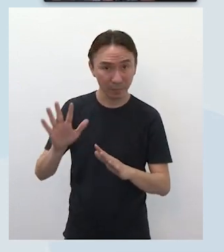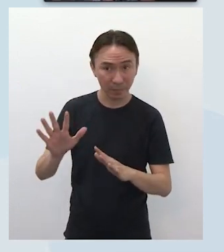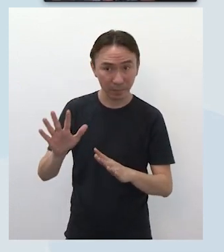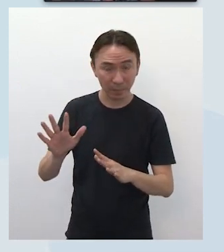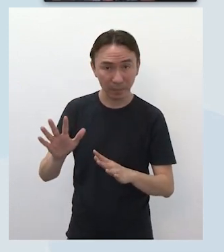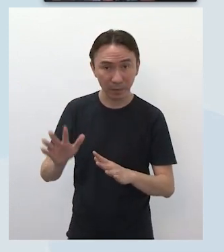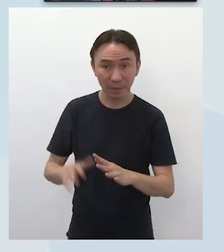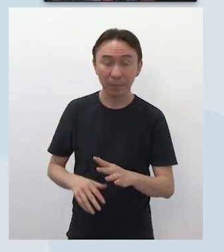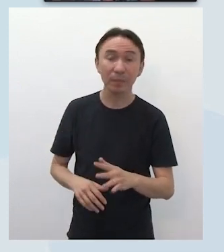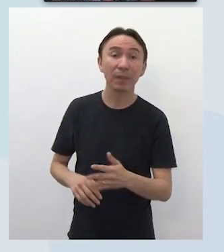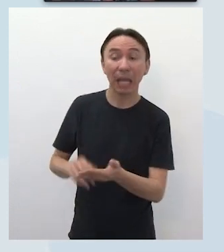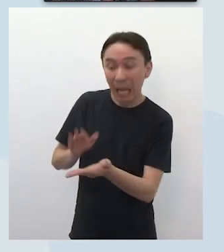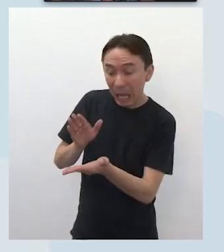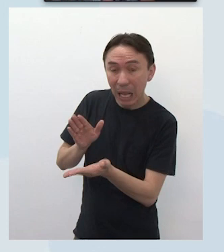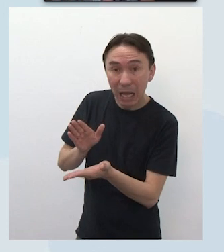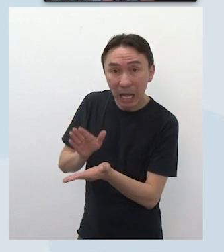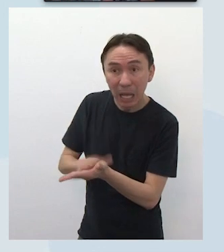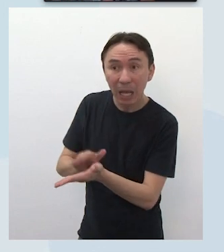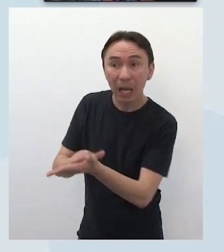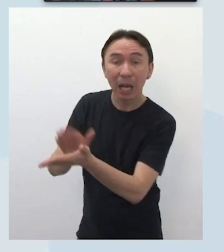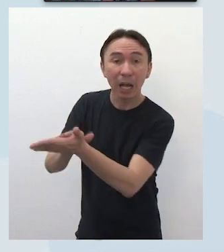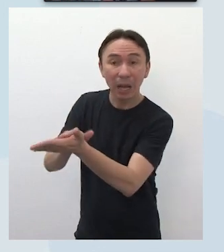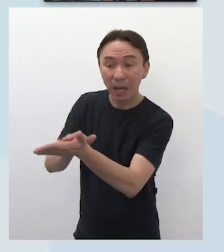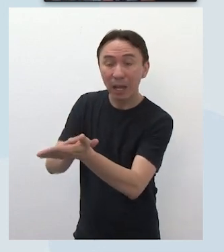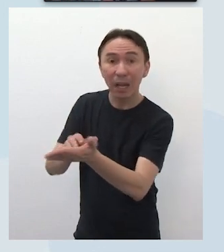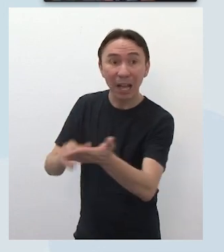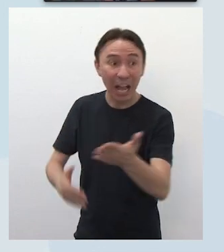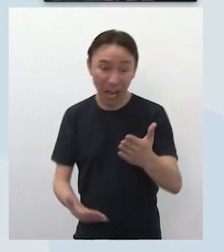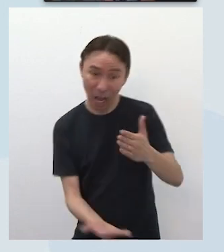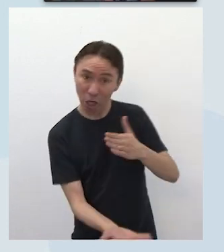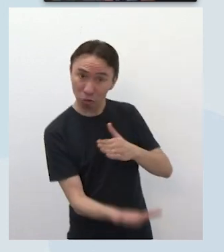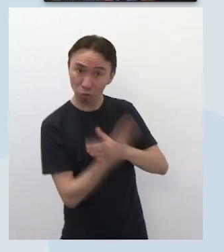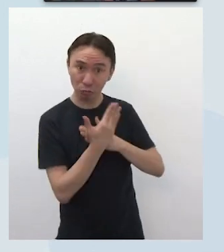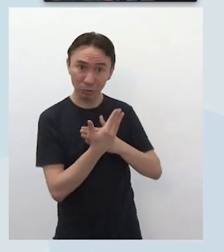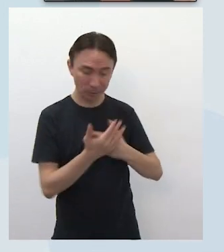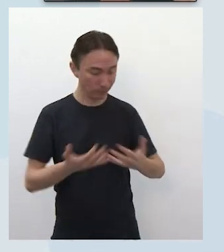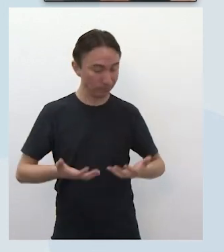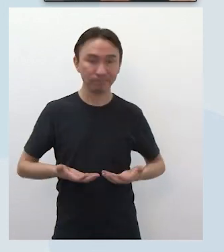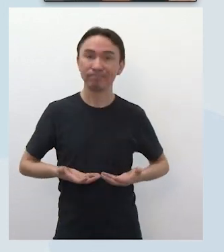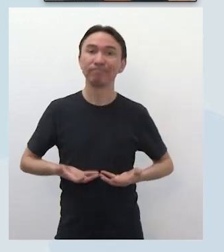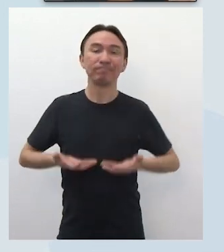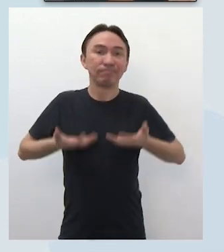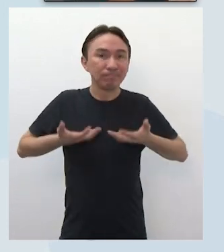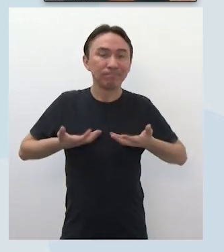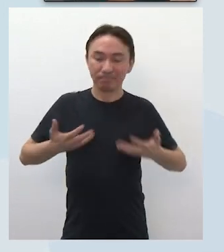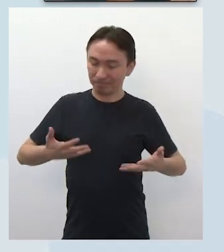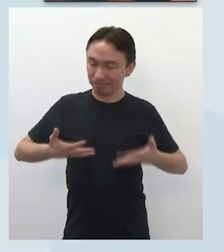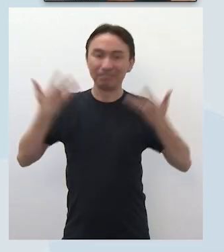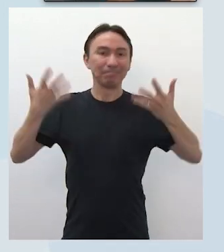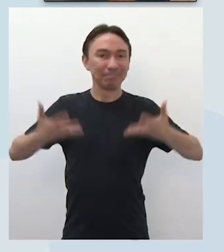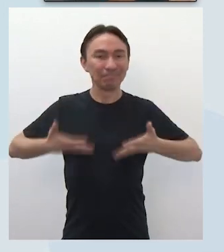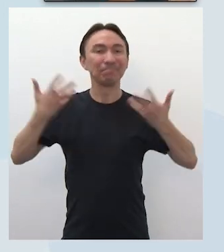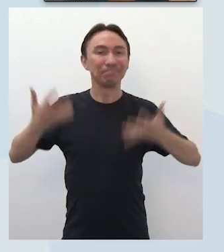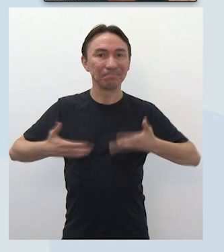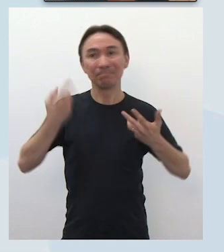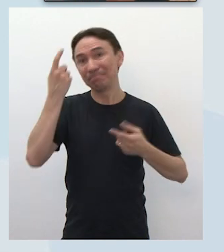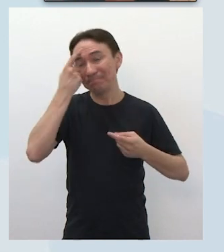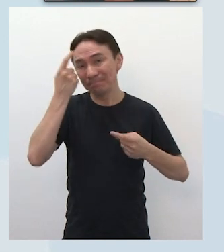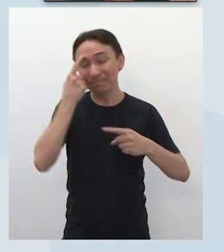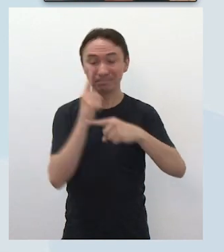Elogios estimulam a autoestima. Perfeito, perfeito. E é isso mesmo. Quer dizer, nós temos aí